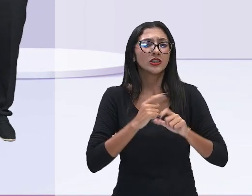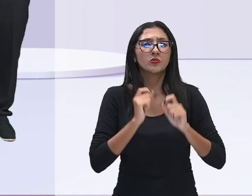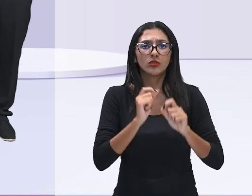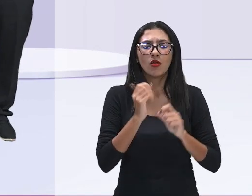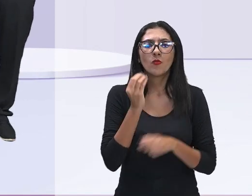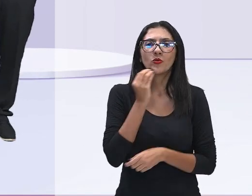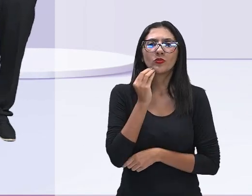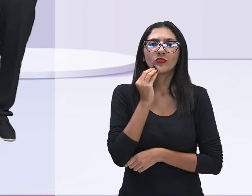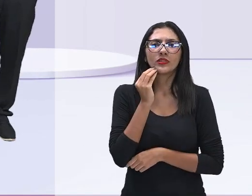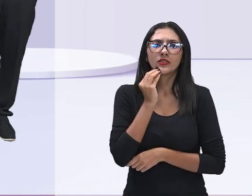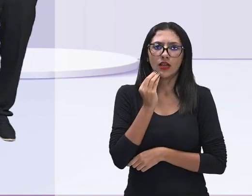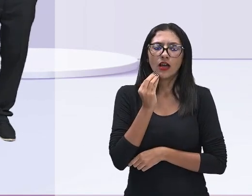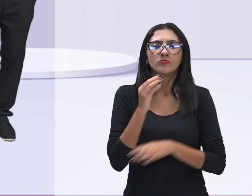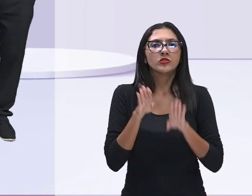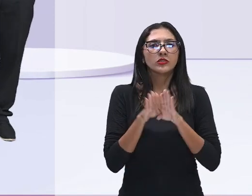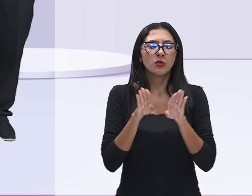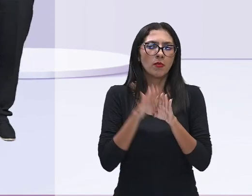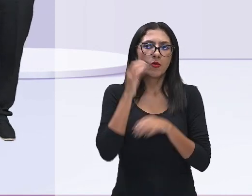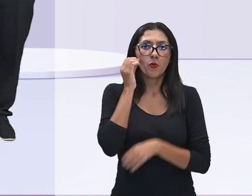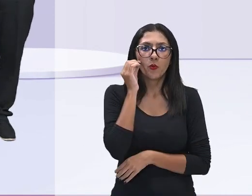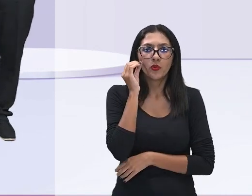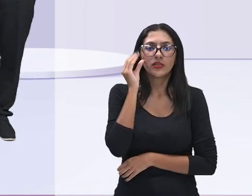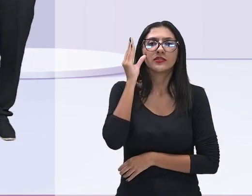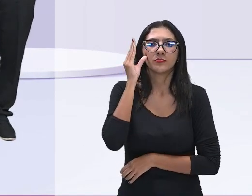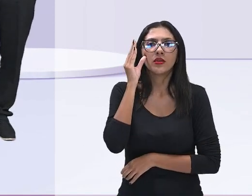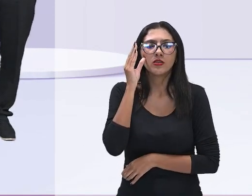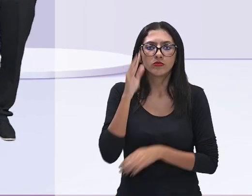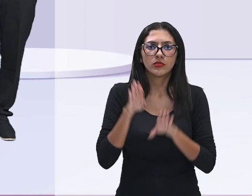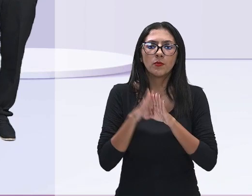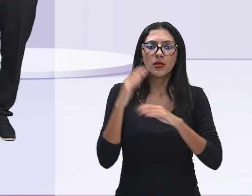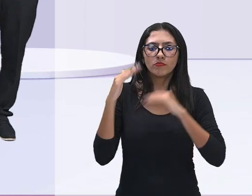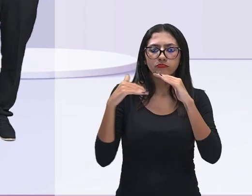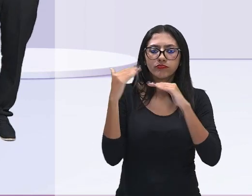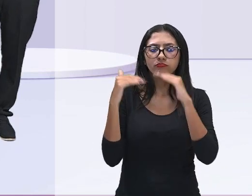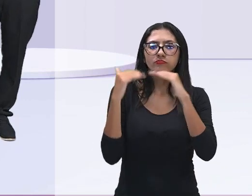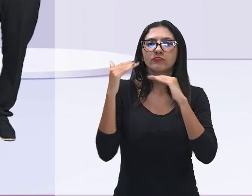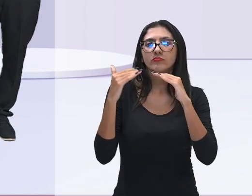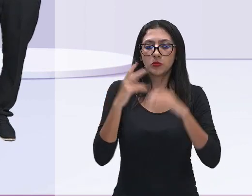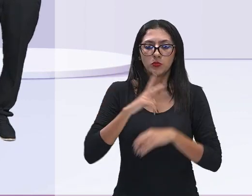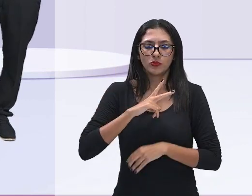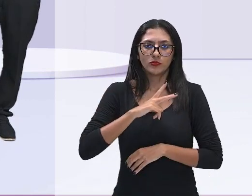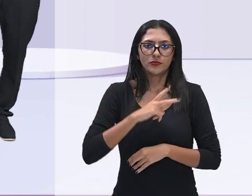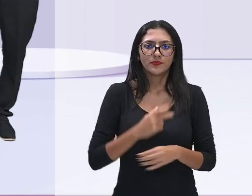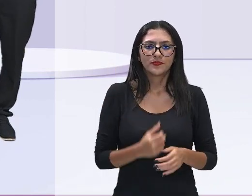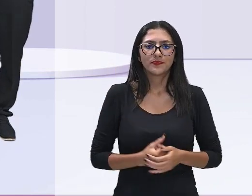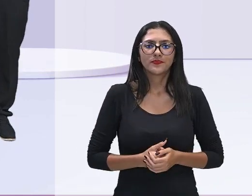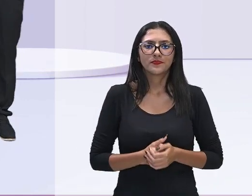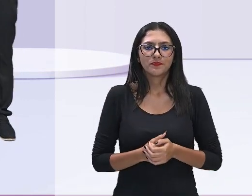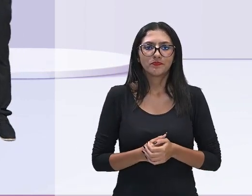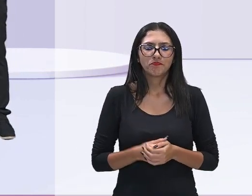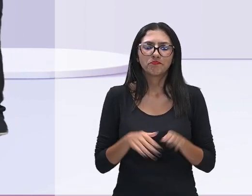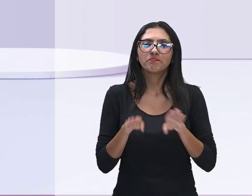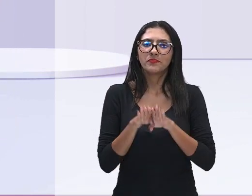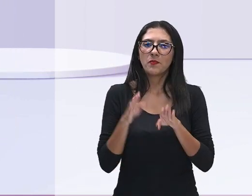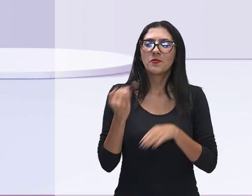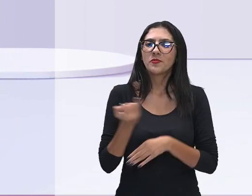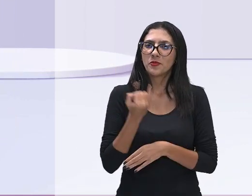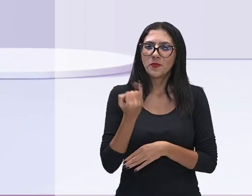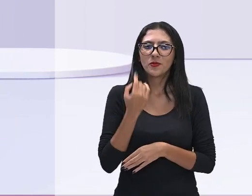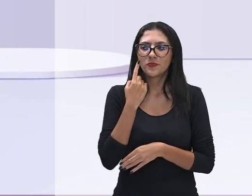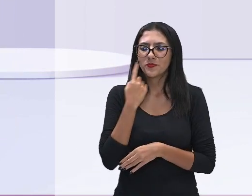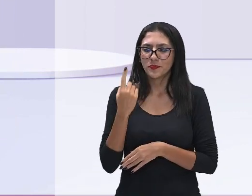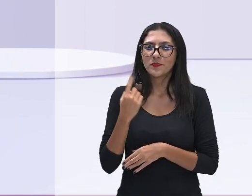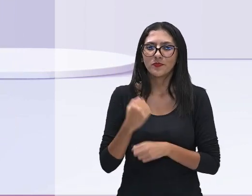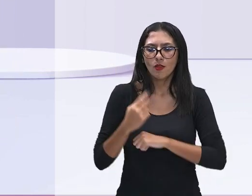oportunidades e crescimento e também a aprendizagem. E a gente também não pode esquecer do seguinte: